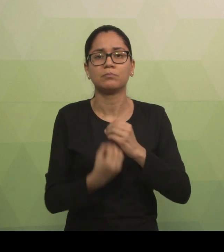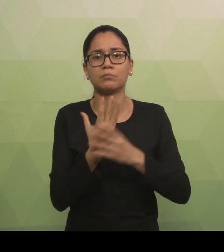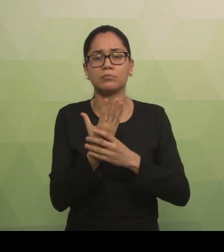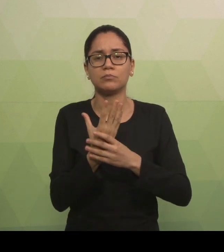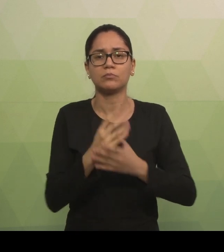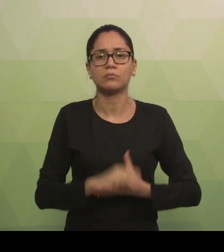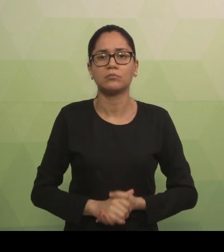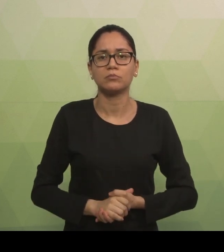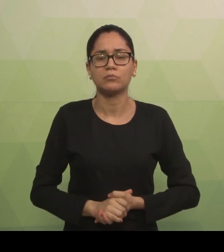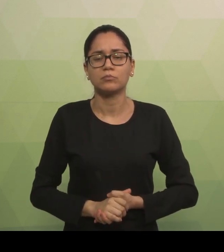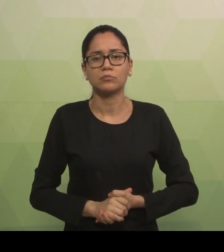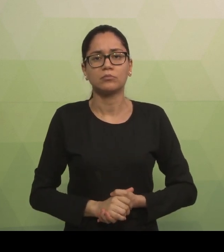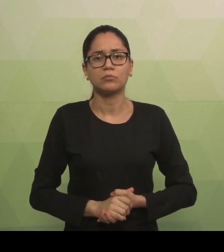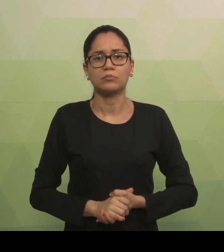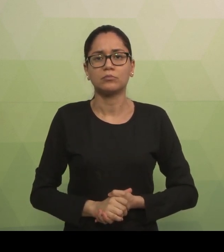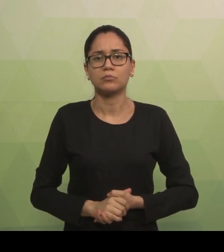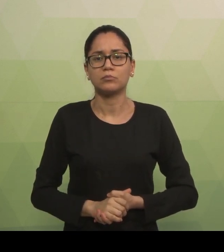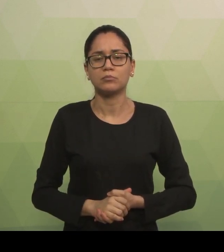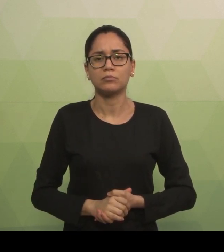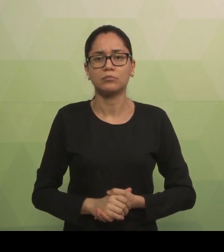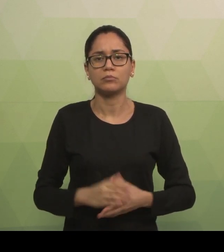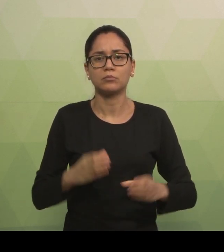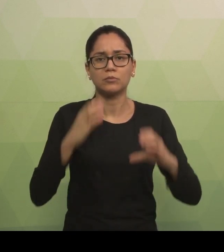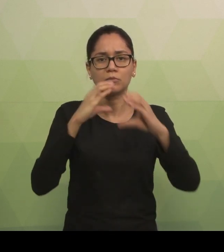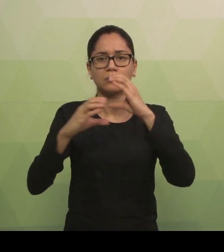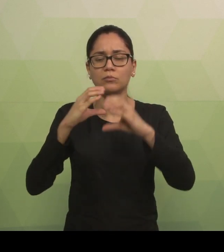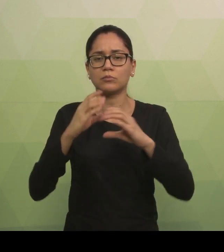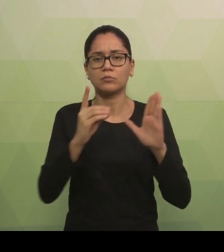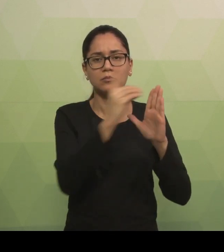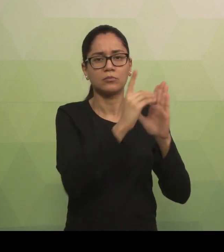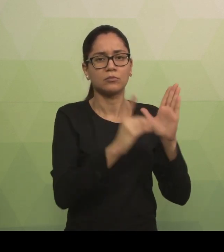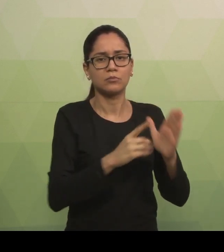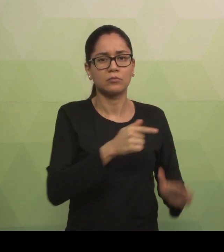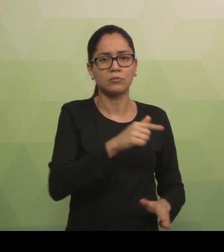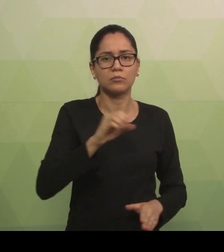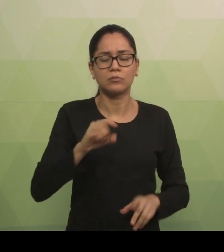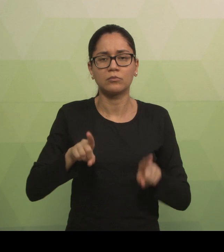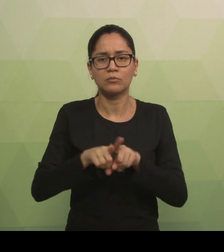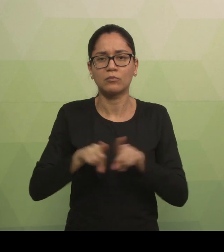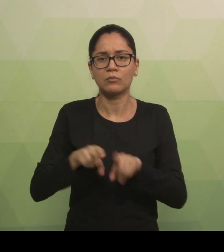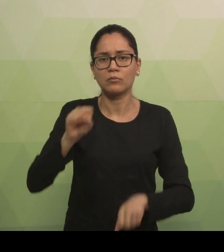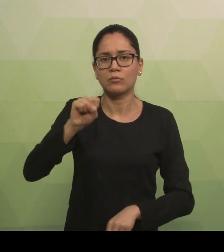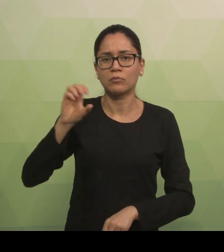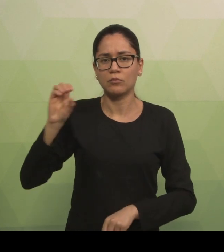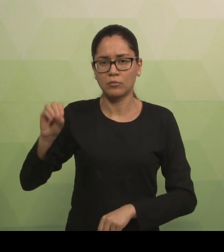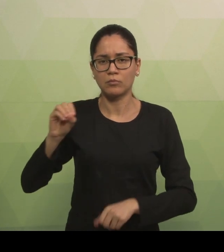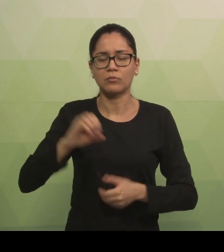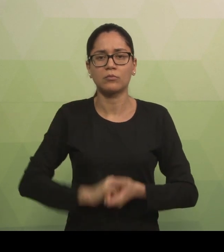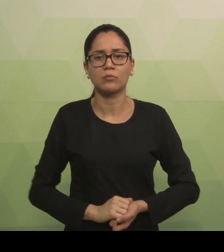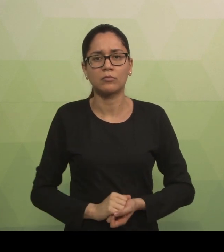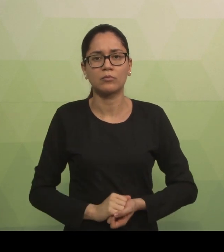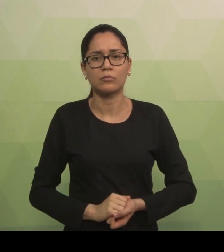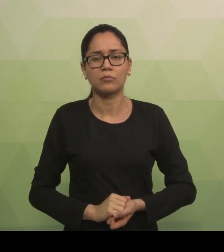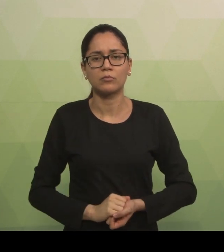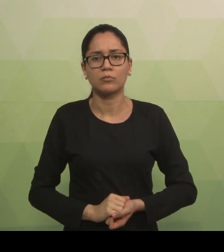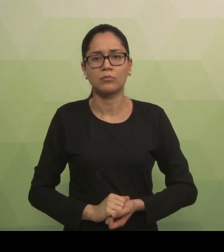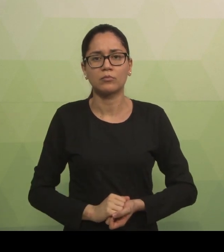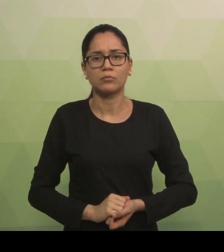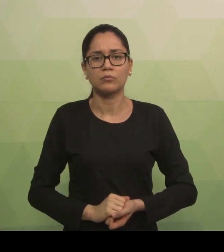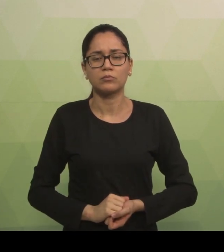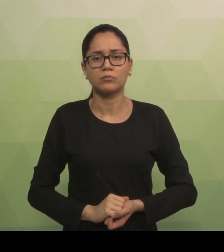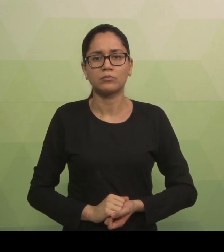os meios convencionais de telecomunicações. Nas décadas de 70 e 80, além de ser utilizadas